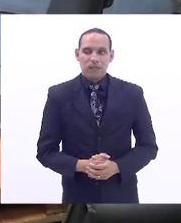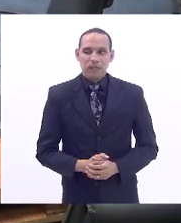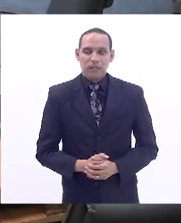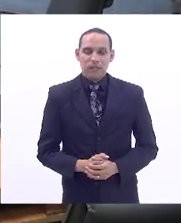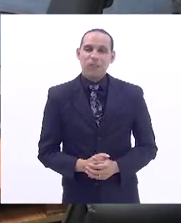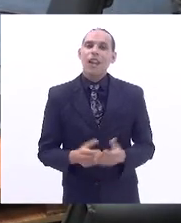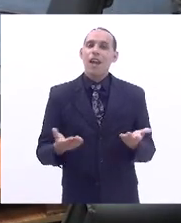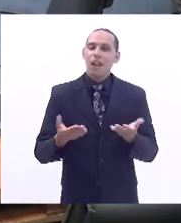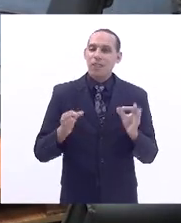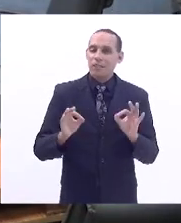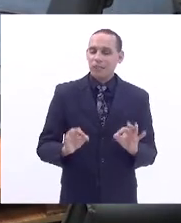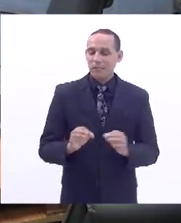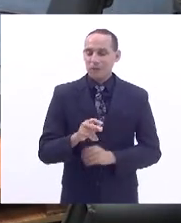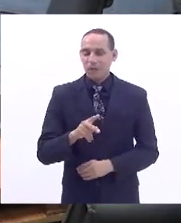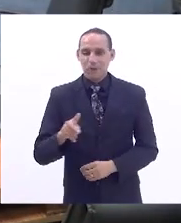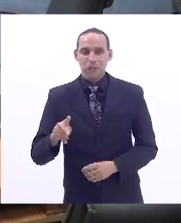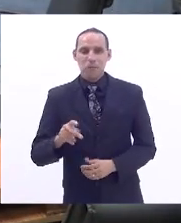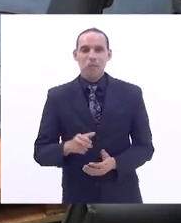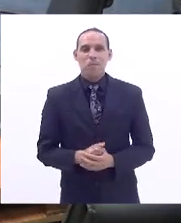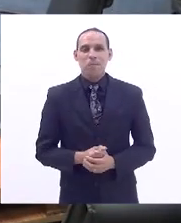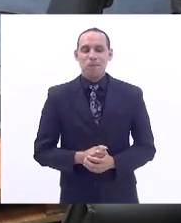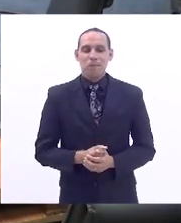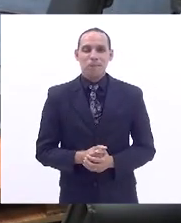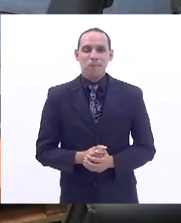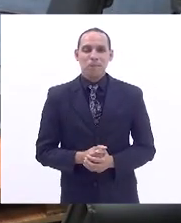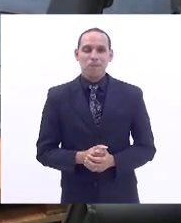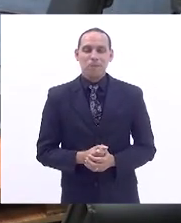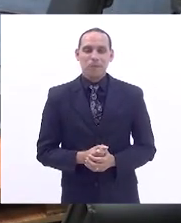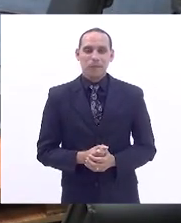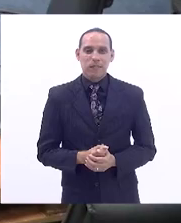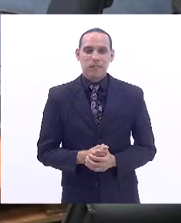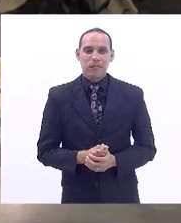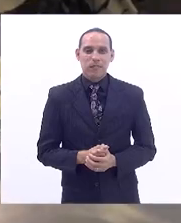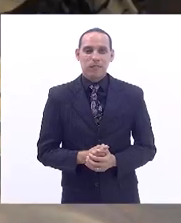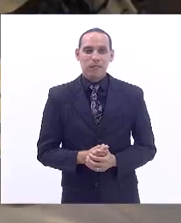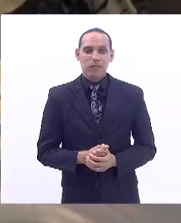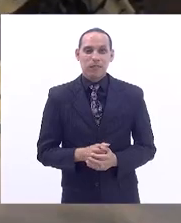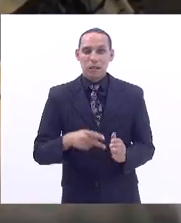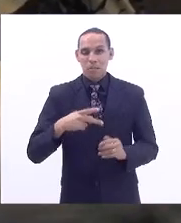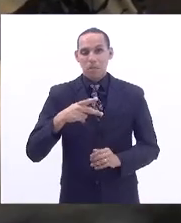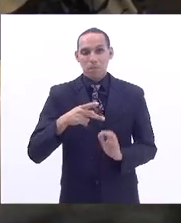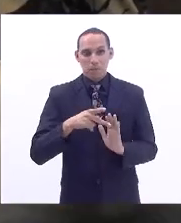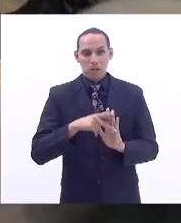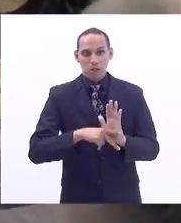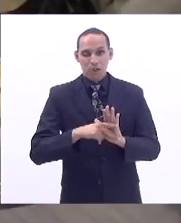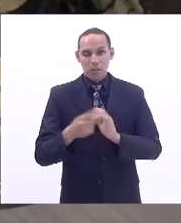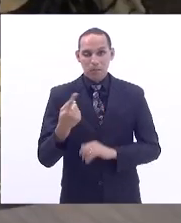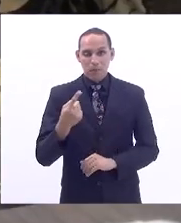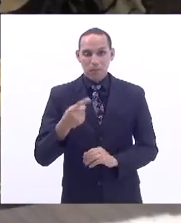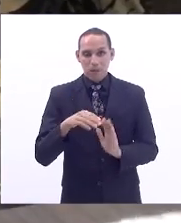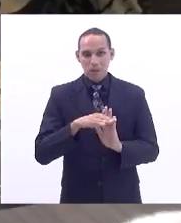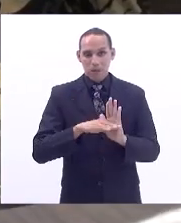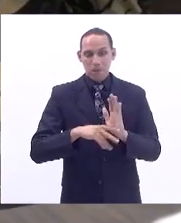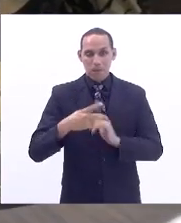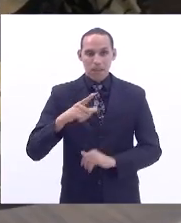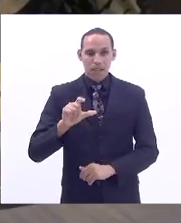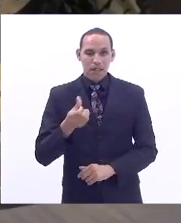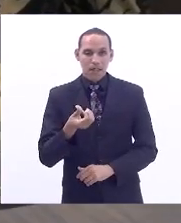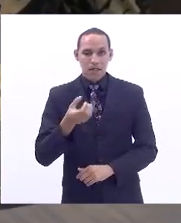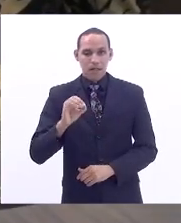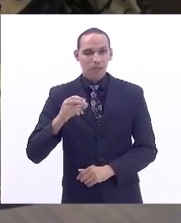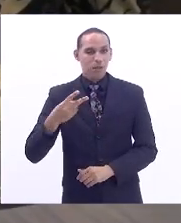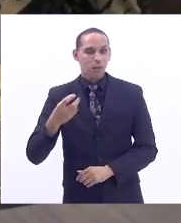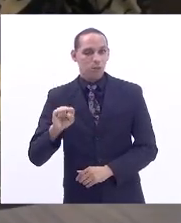e agora sim seu presidente o primeiro projeto de pauta o Pele